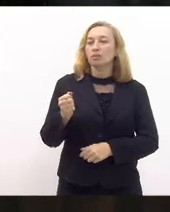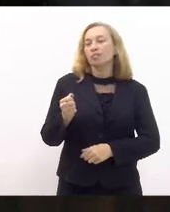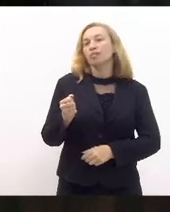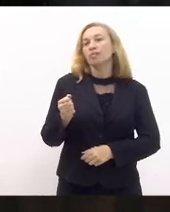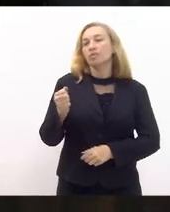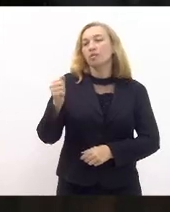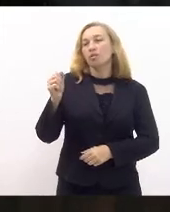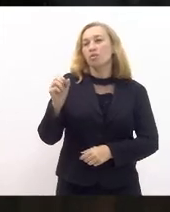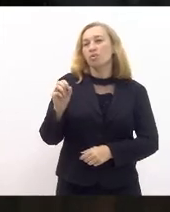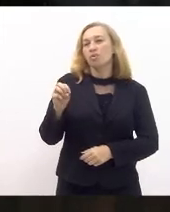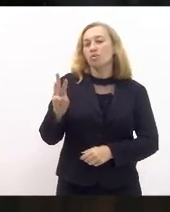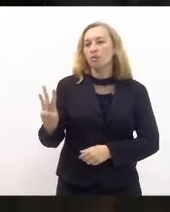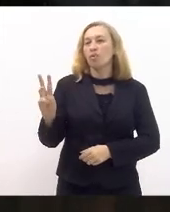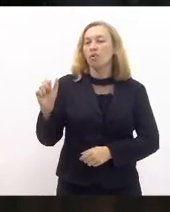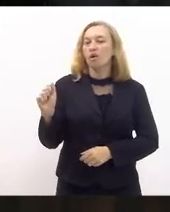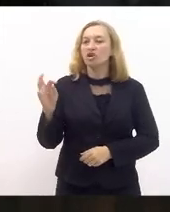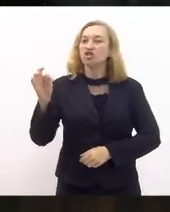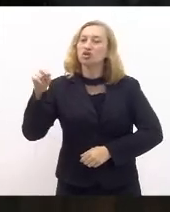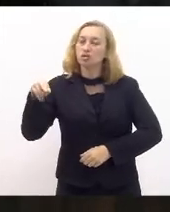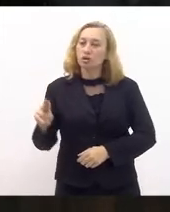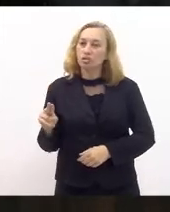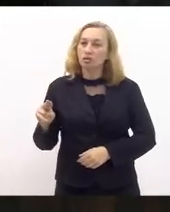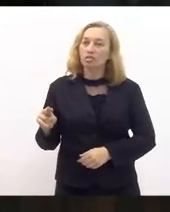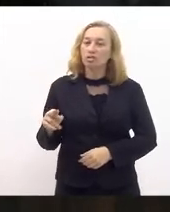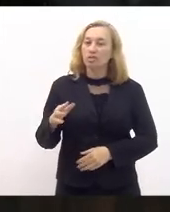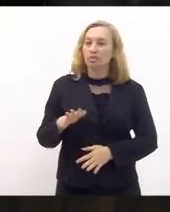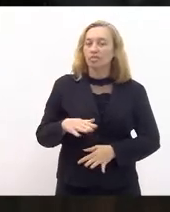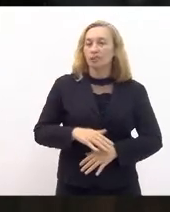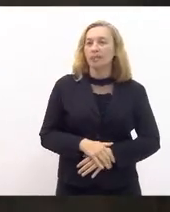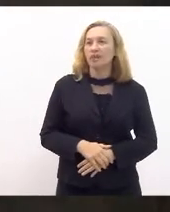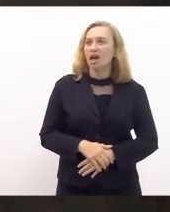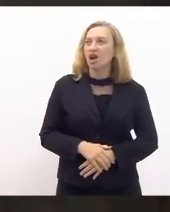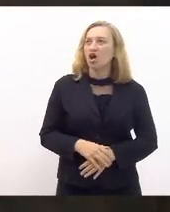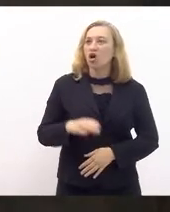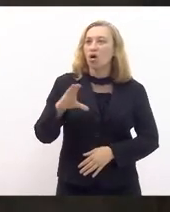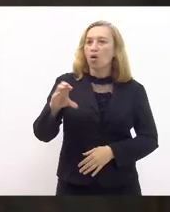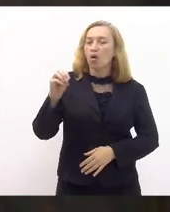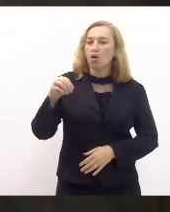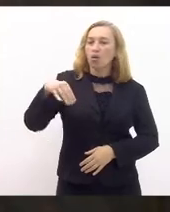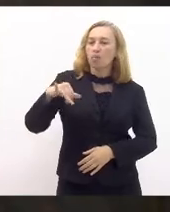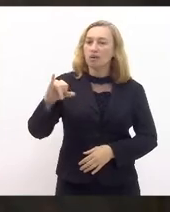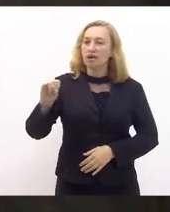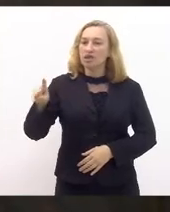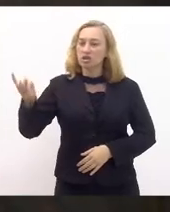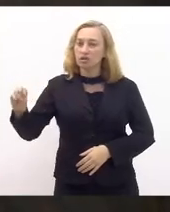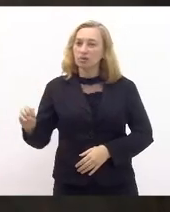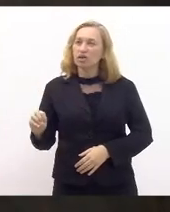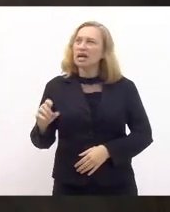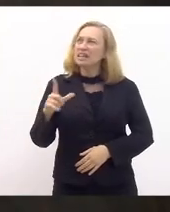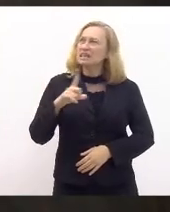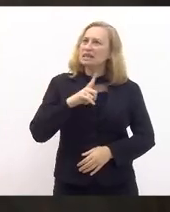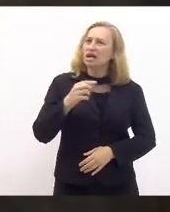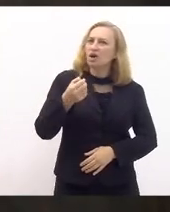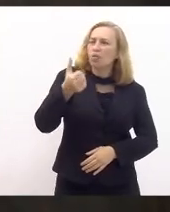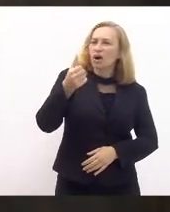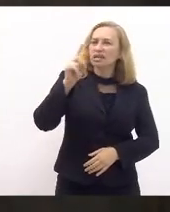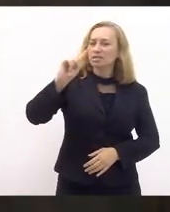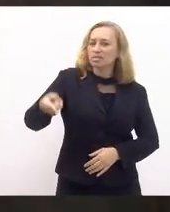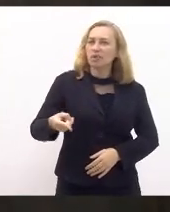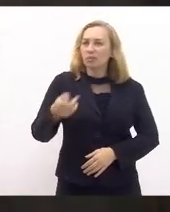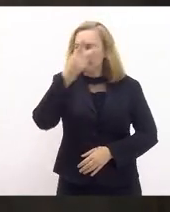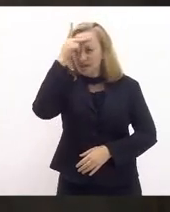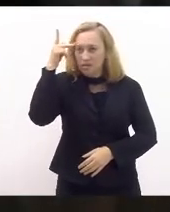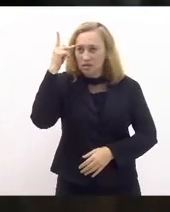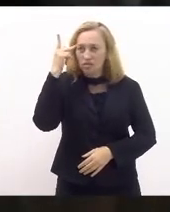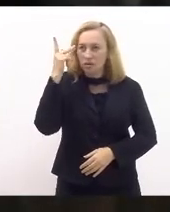e peguei um comício, tinha quase 1000 pessoas, não sabia que ia lançar minha pré-candidatura.